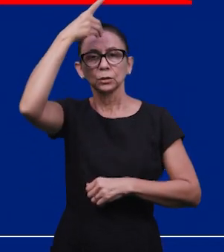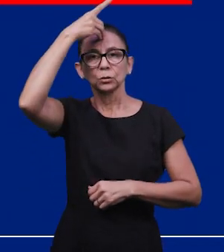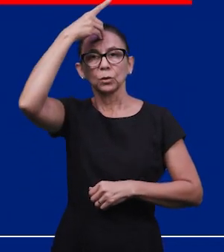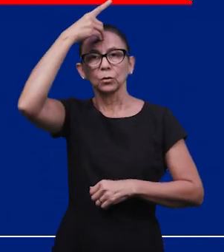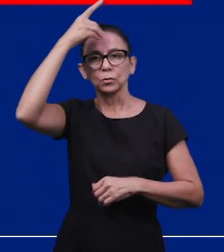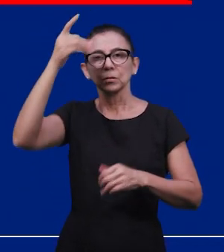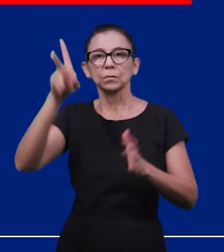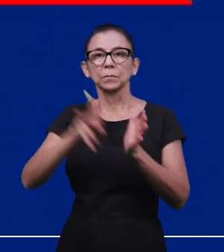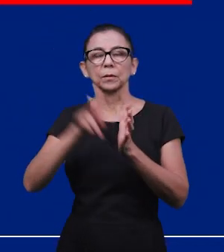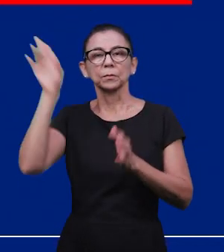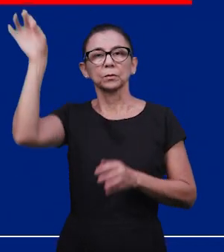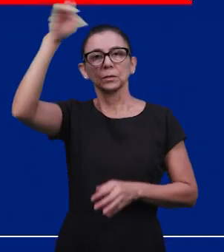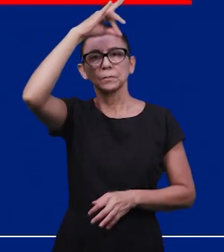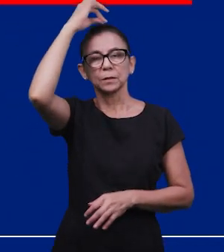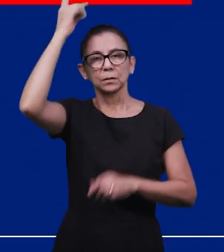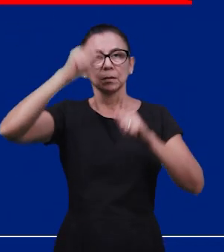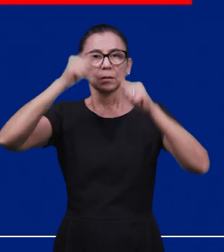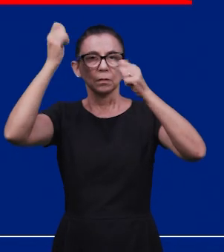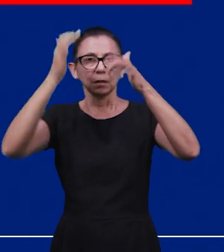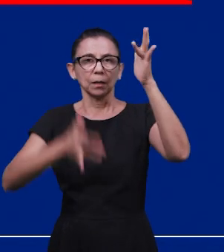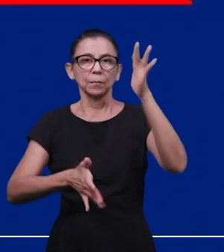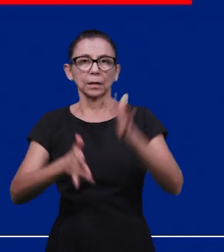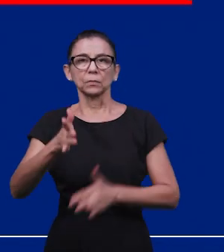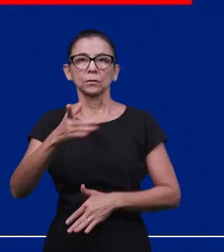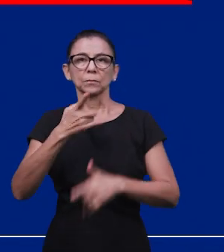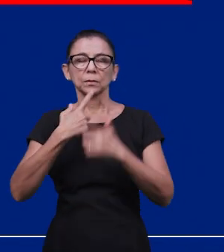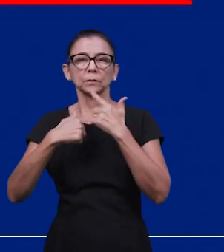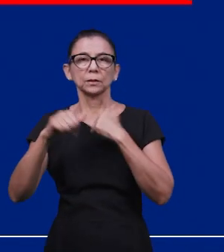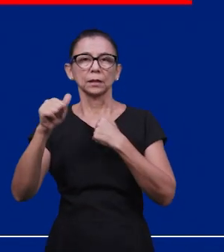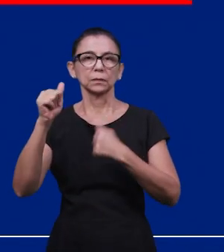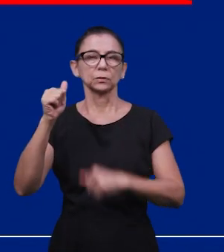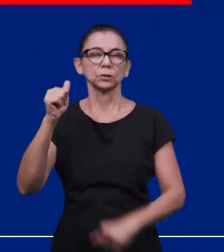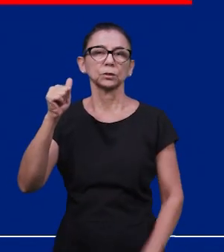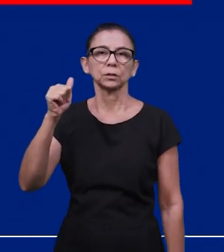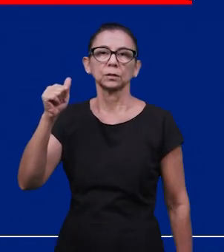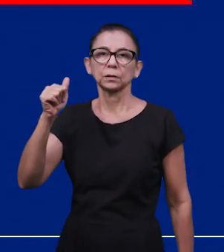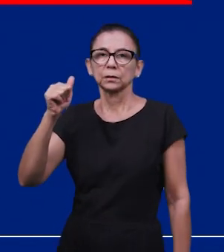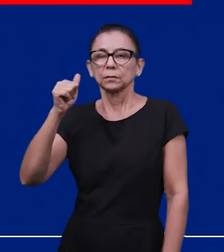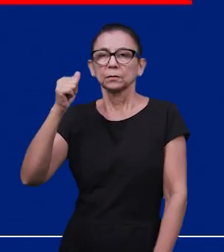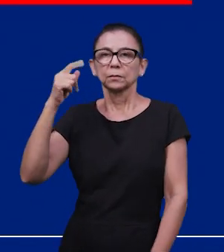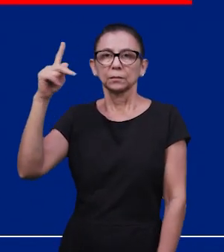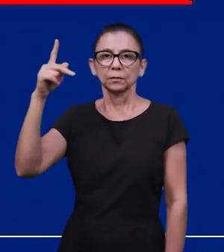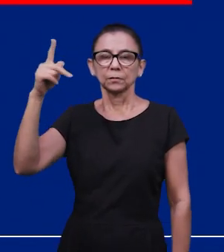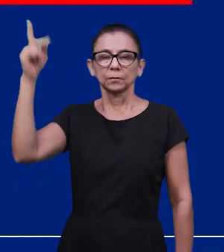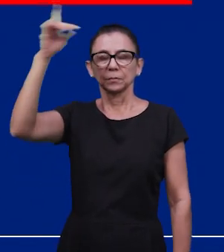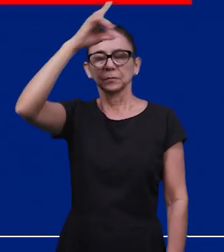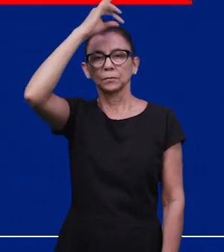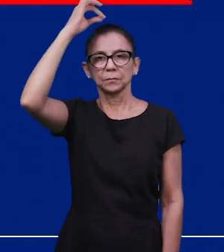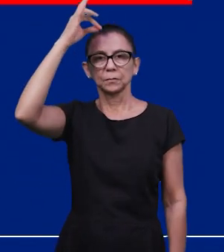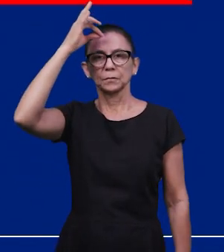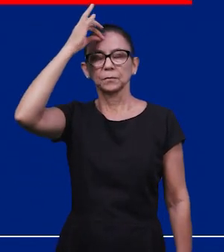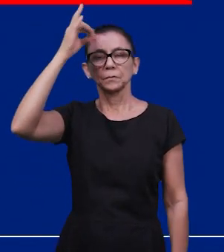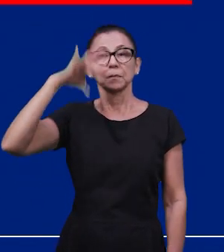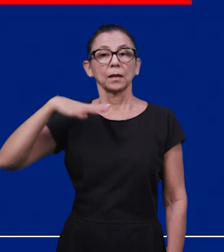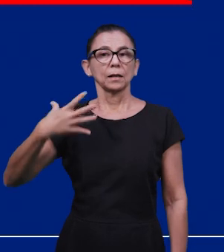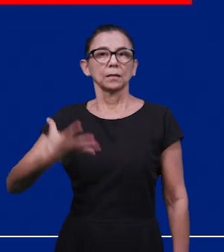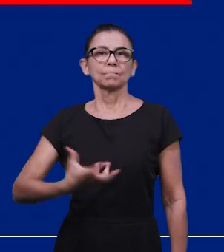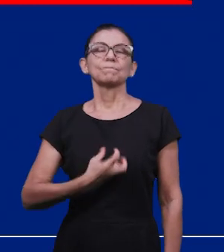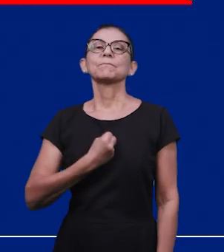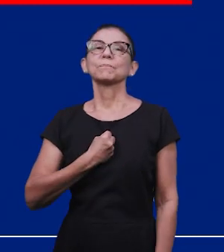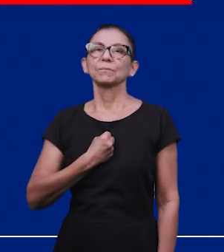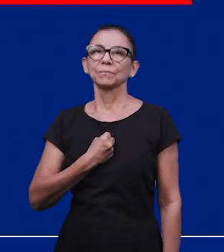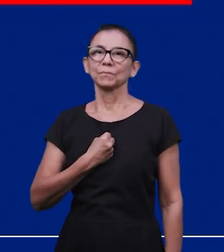confirmada pelos que a ouviram, testificando também Deus com eles por sinais e milagres e